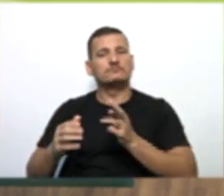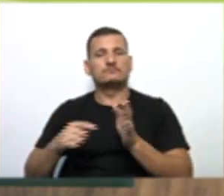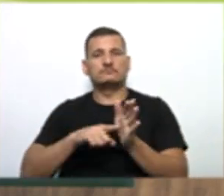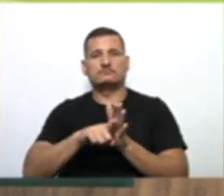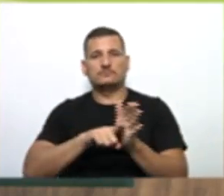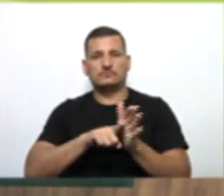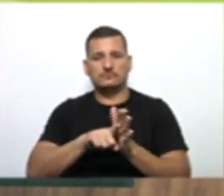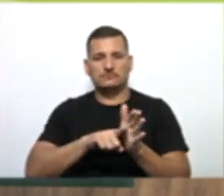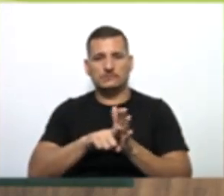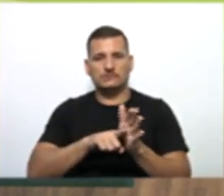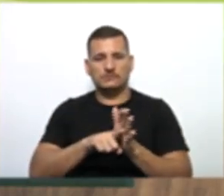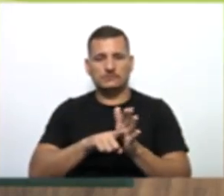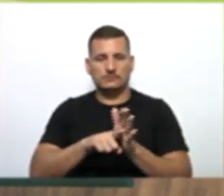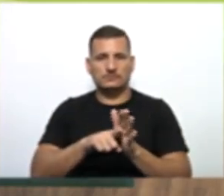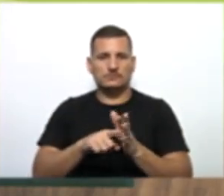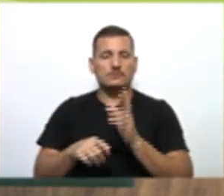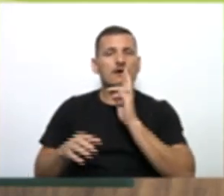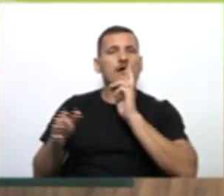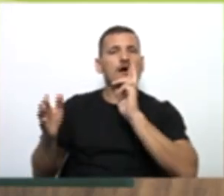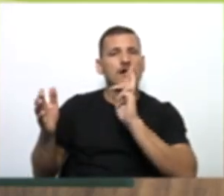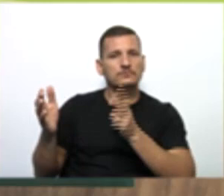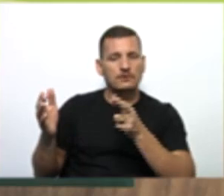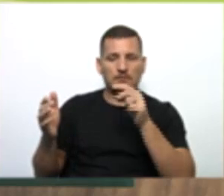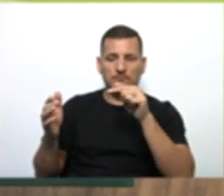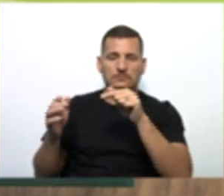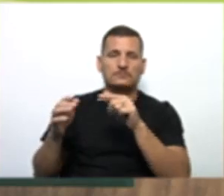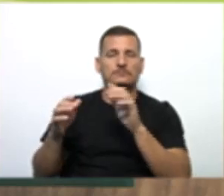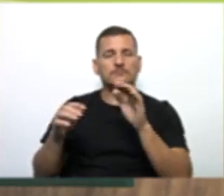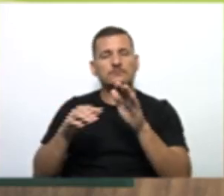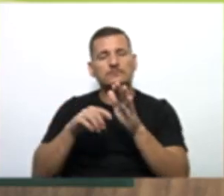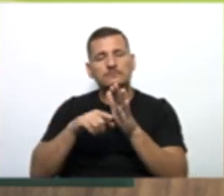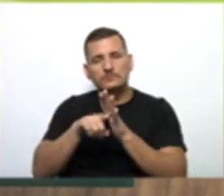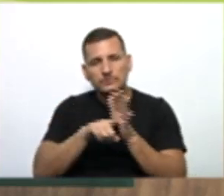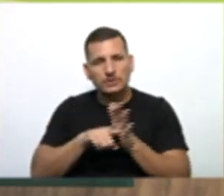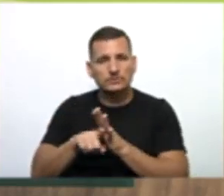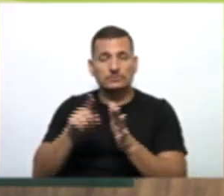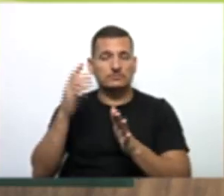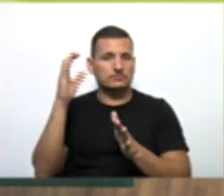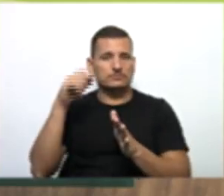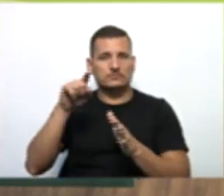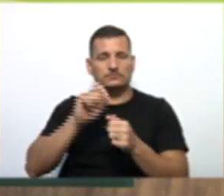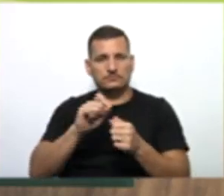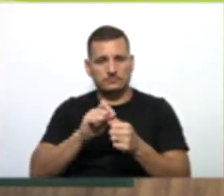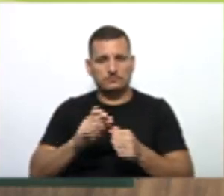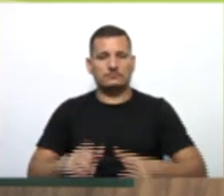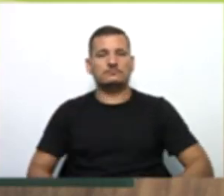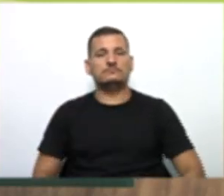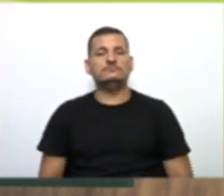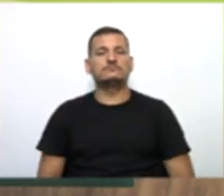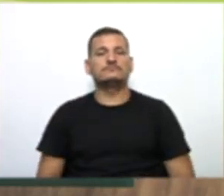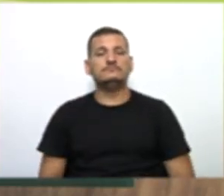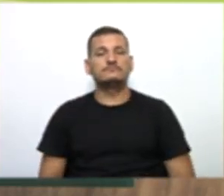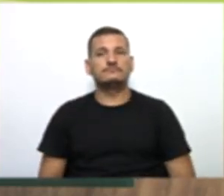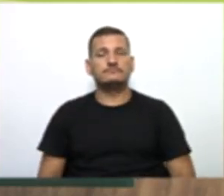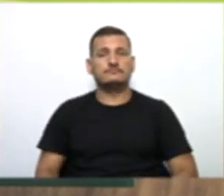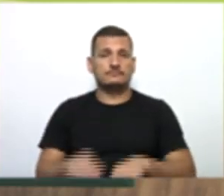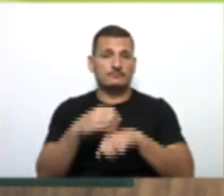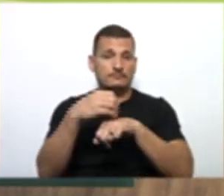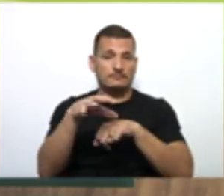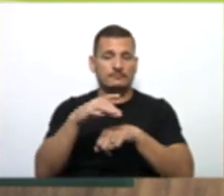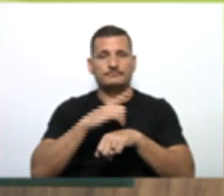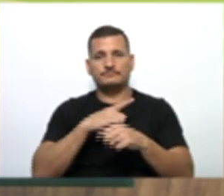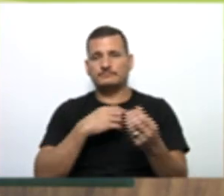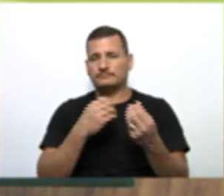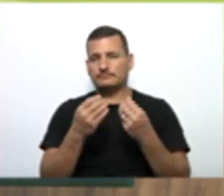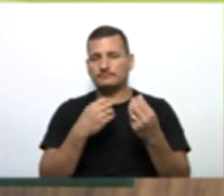né, os resultados dessa rápida investigação científica que vocês vão realizar. Nós temos algumas dicas de construção do